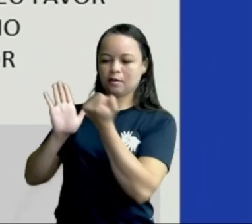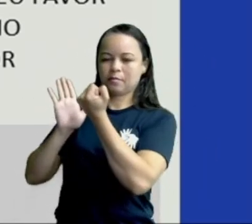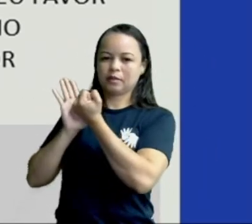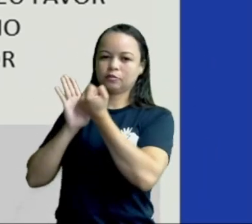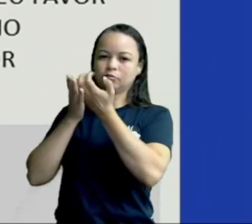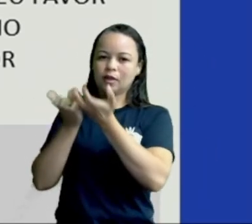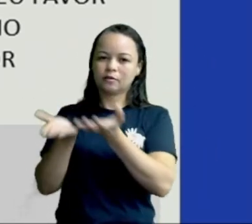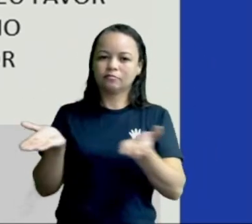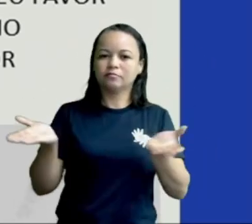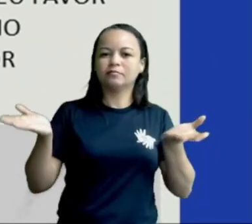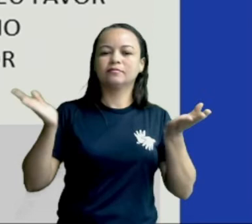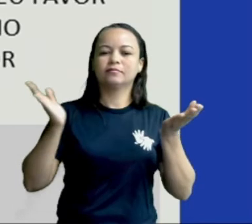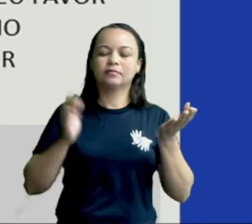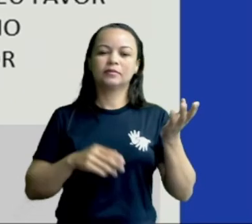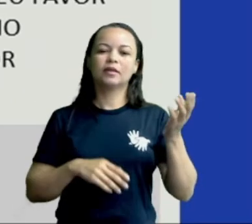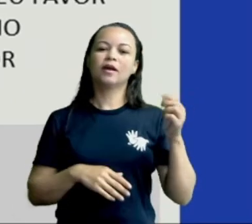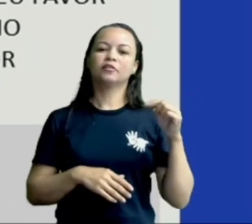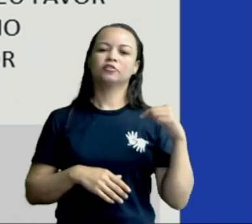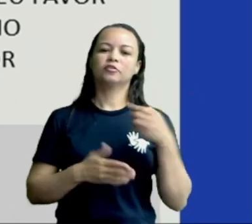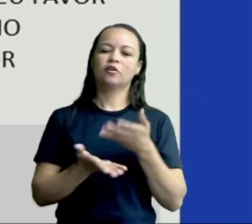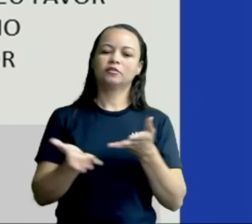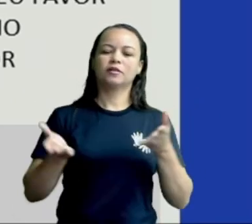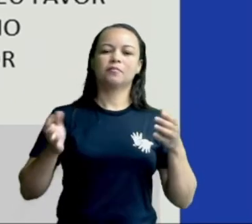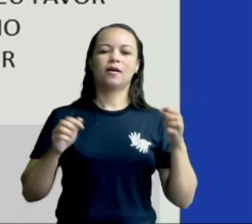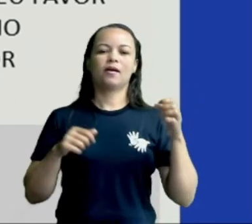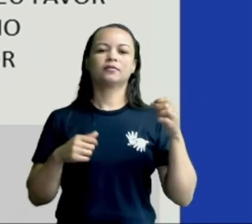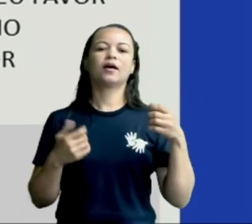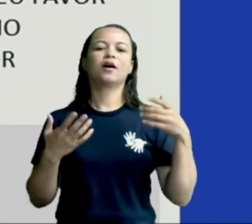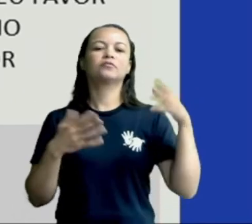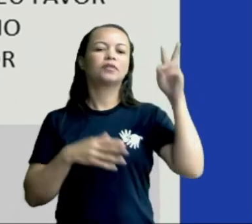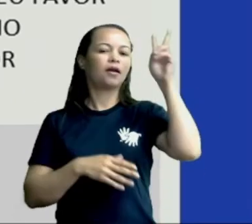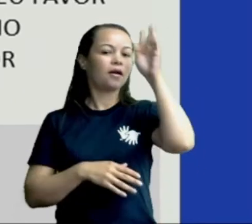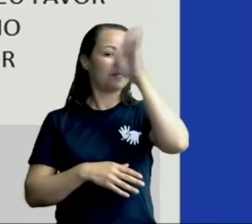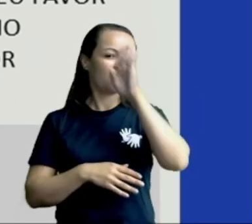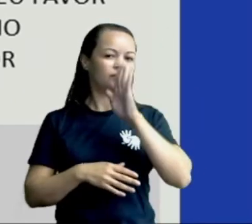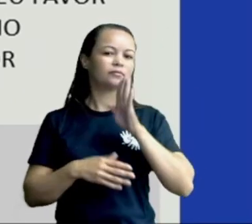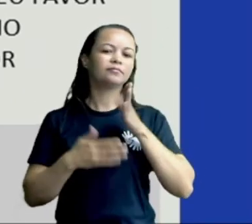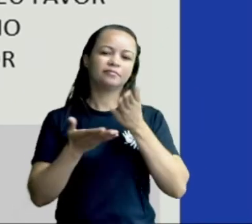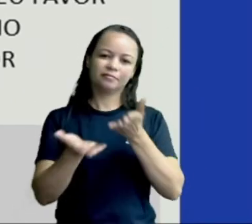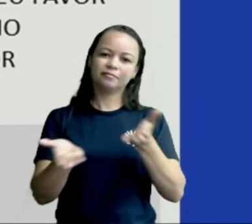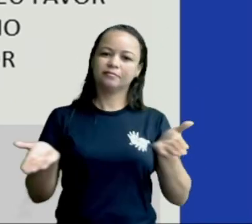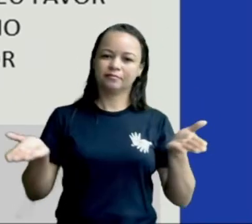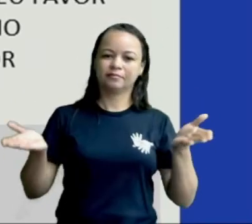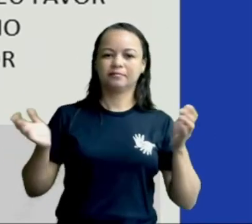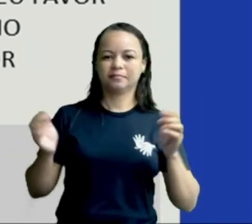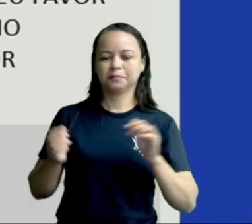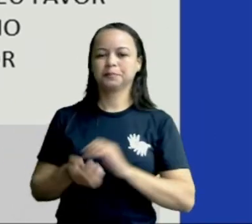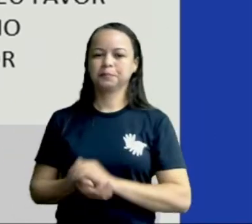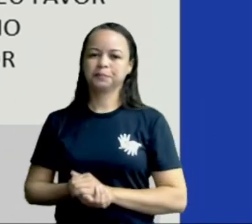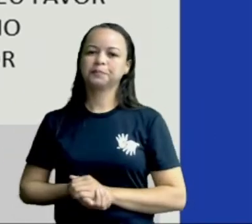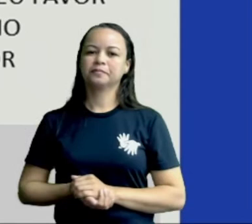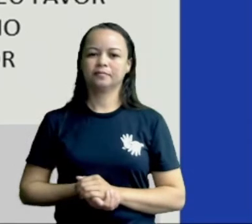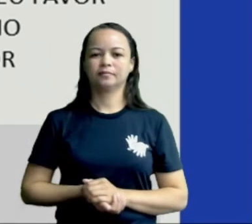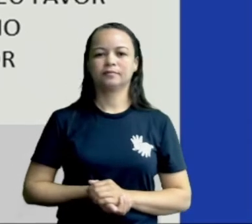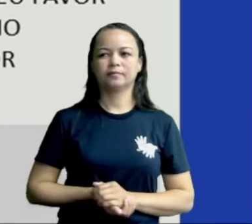escrevendo um capítulo da história de nossa amada terra brasileira.